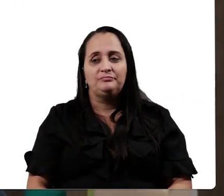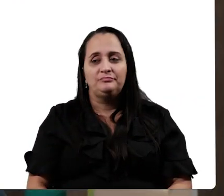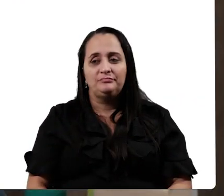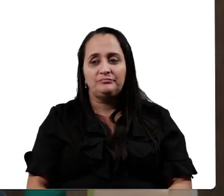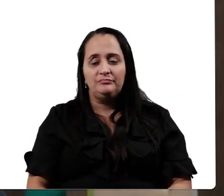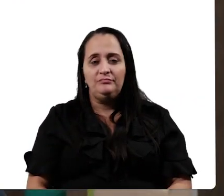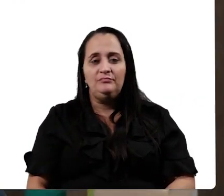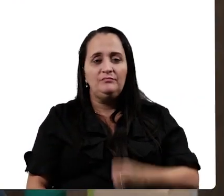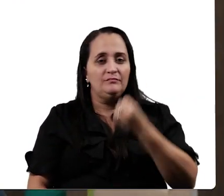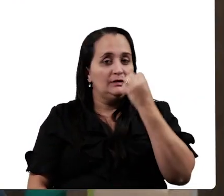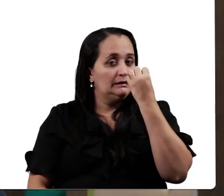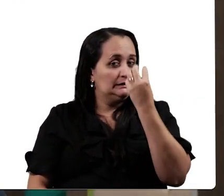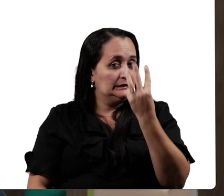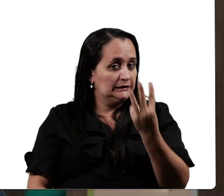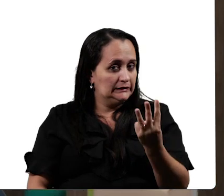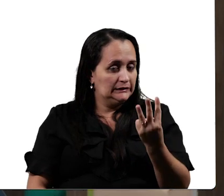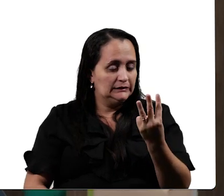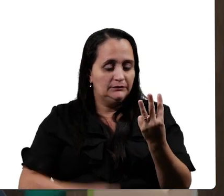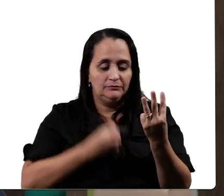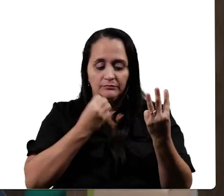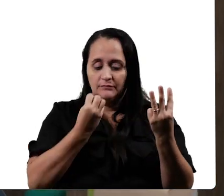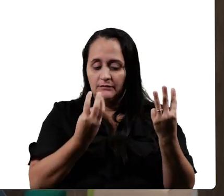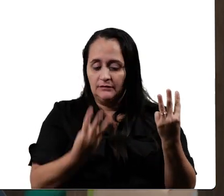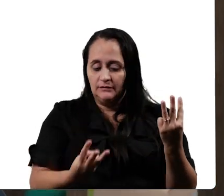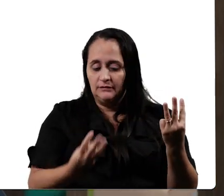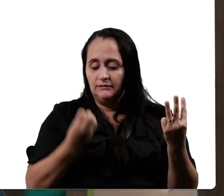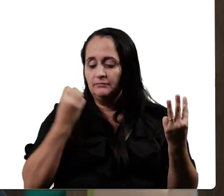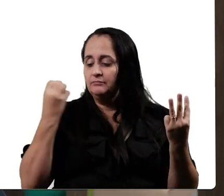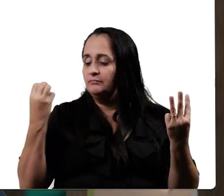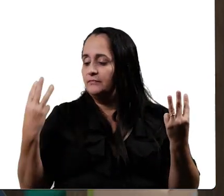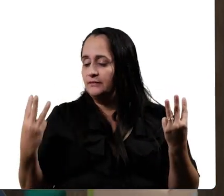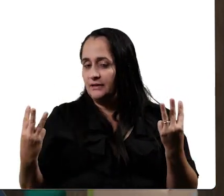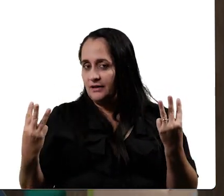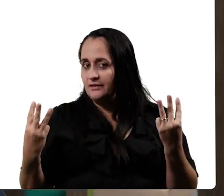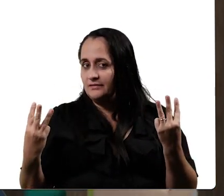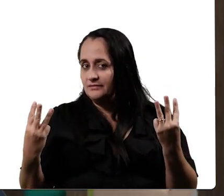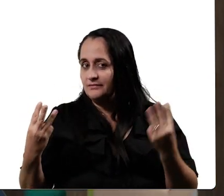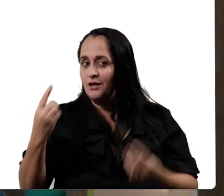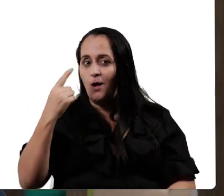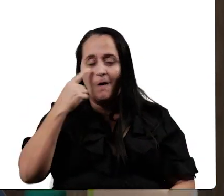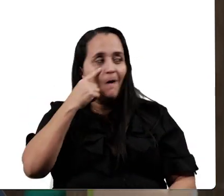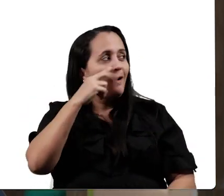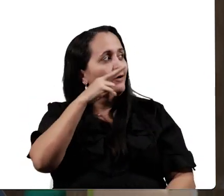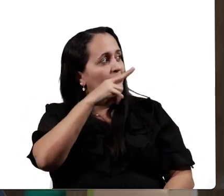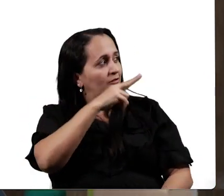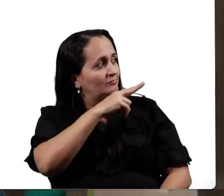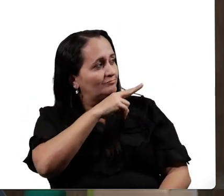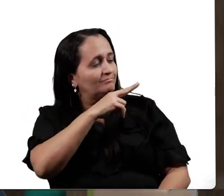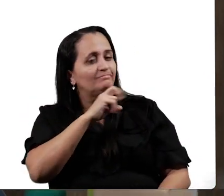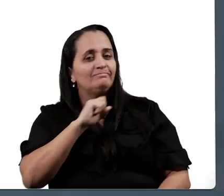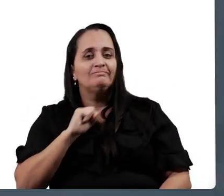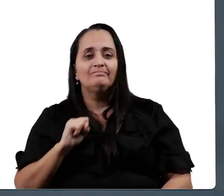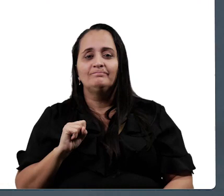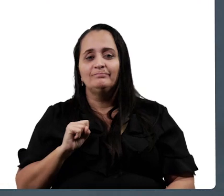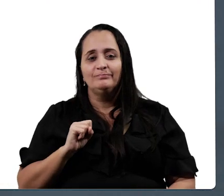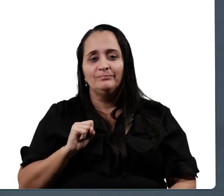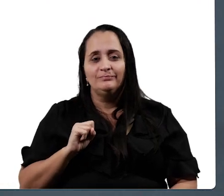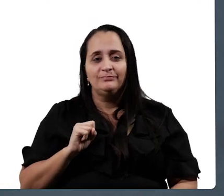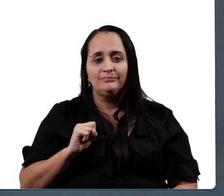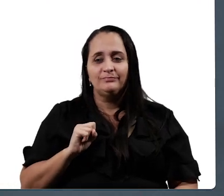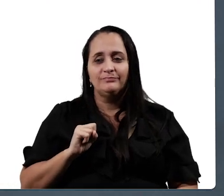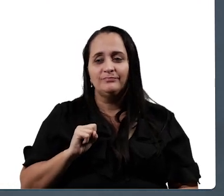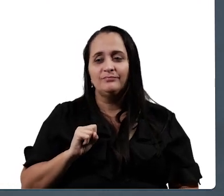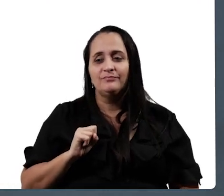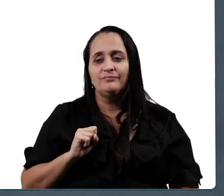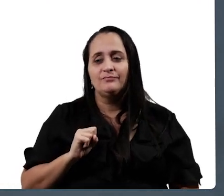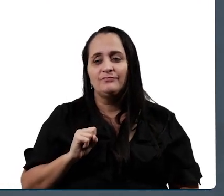3 três vezes está se repetindo o bloquinho de três então aqui eu tenho